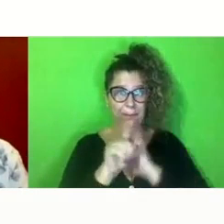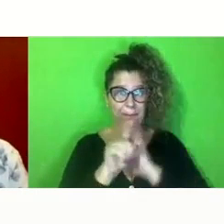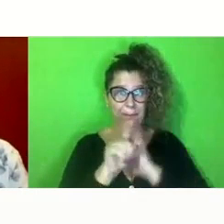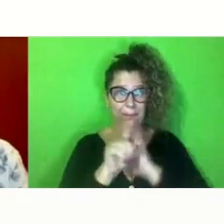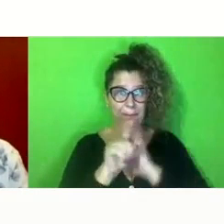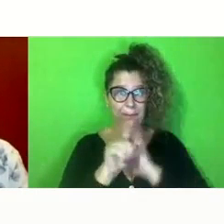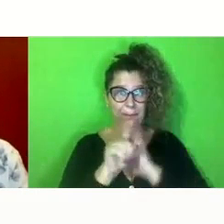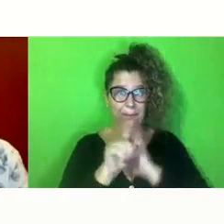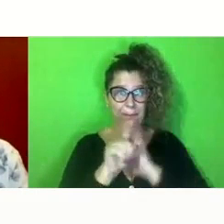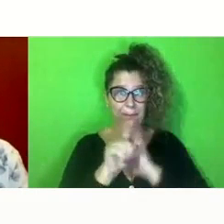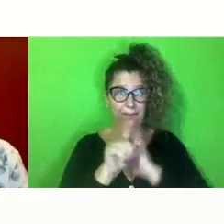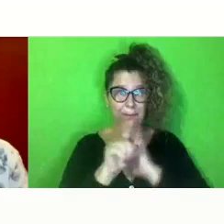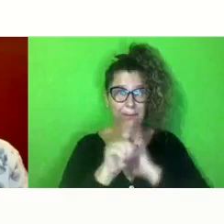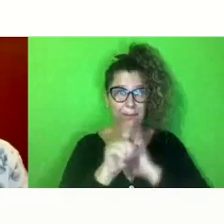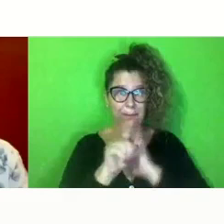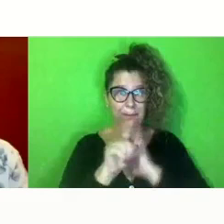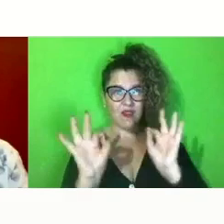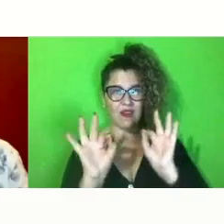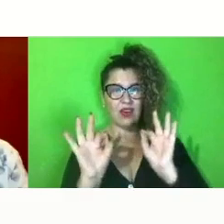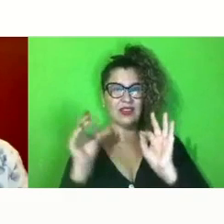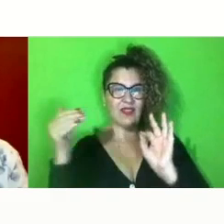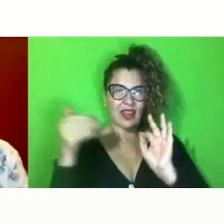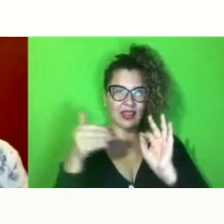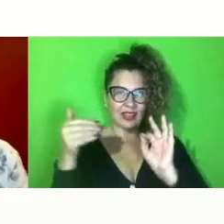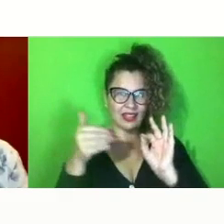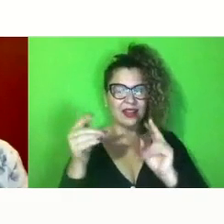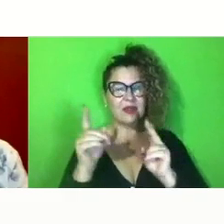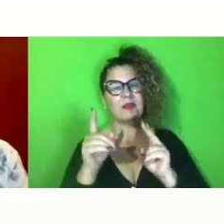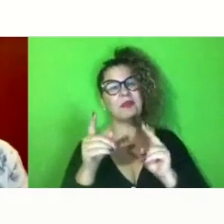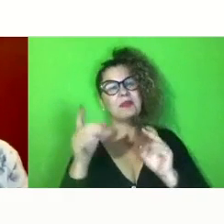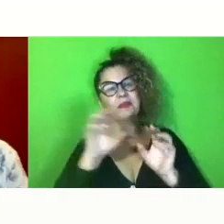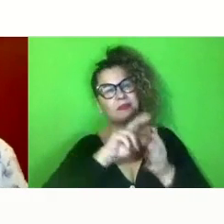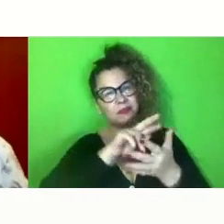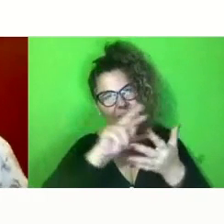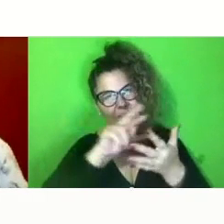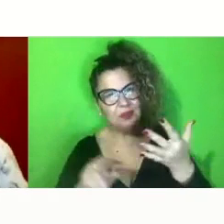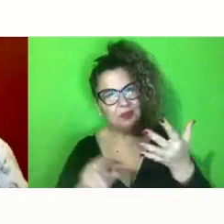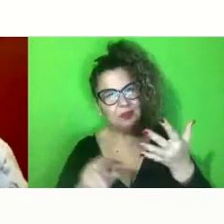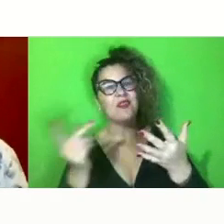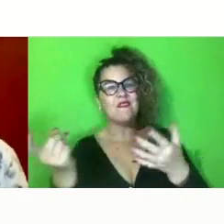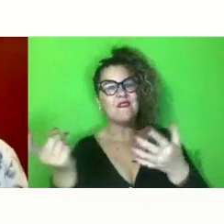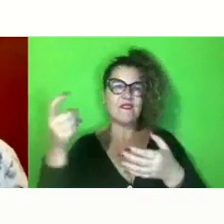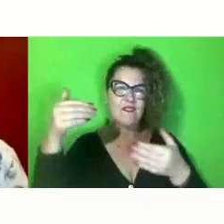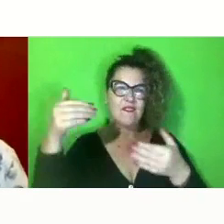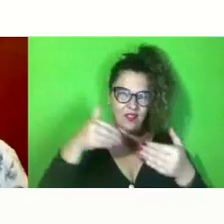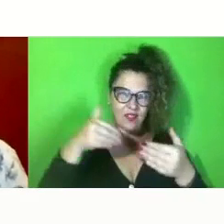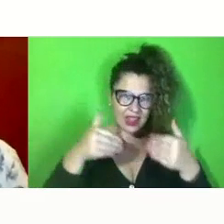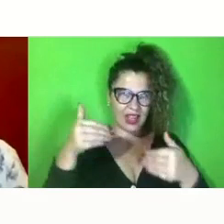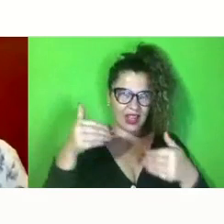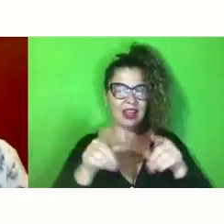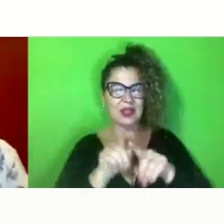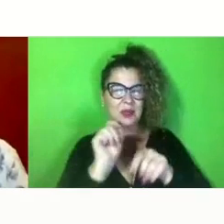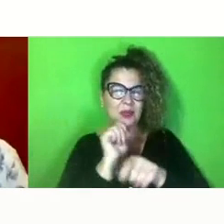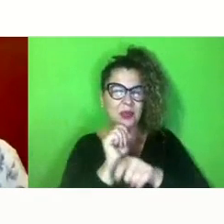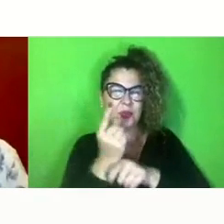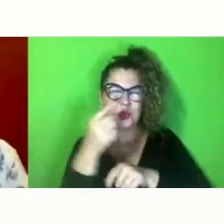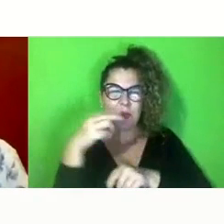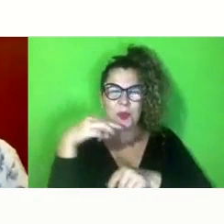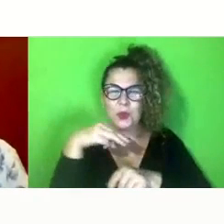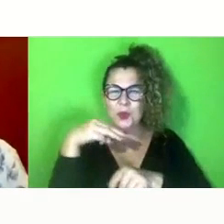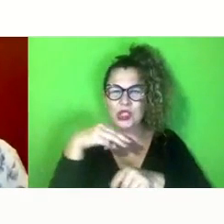Sebastião está entrando, Petiuças também. Só um minuto, por favor, Gilmar. Certinho.